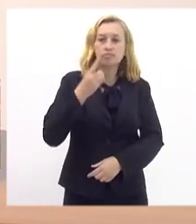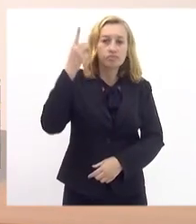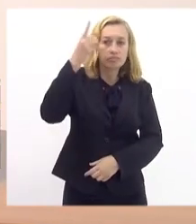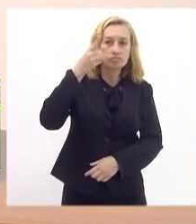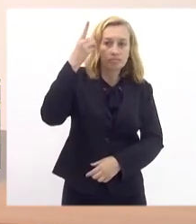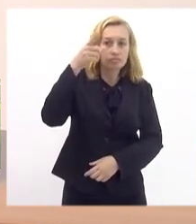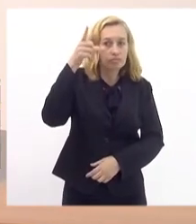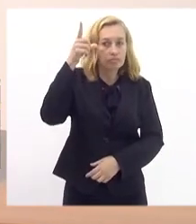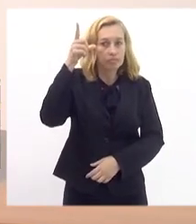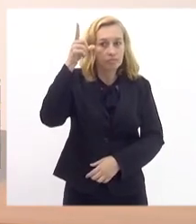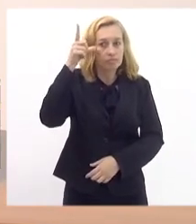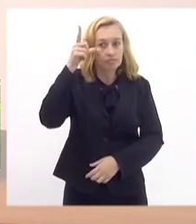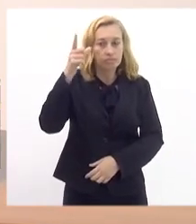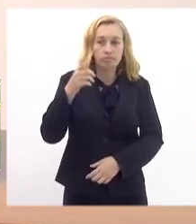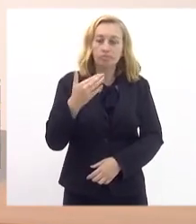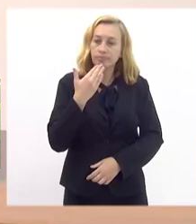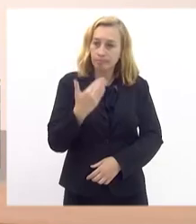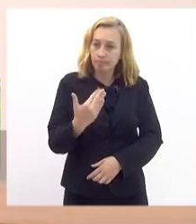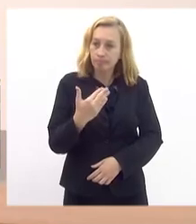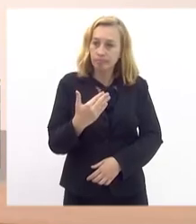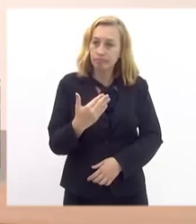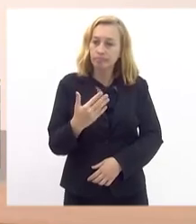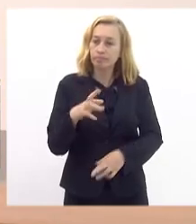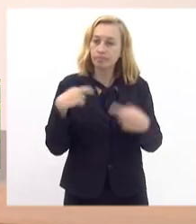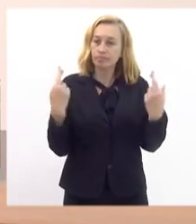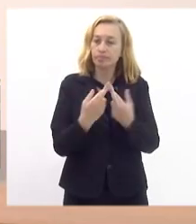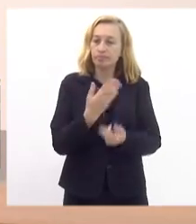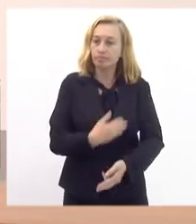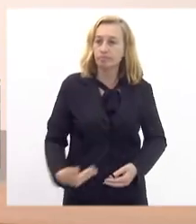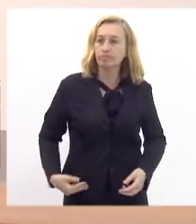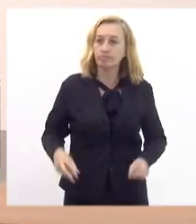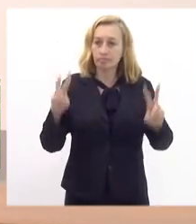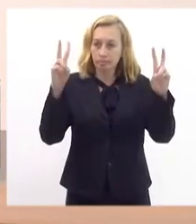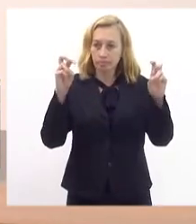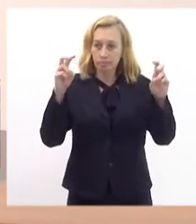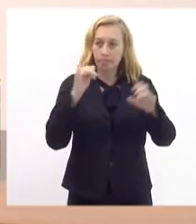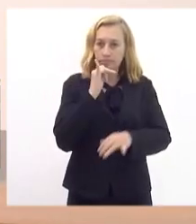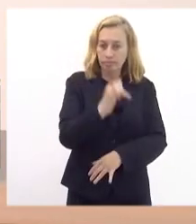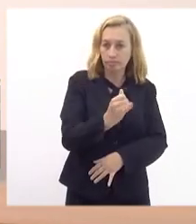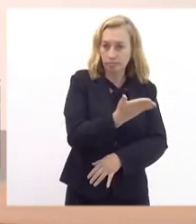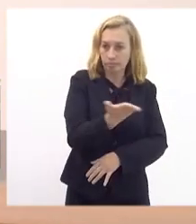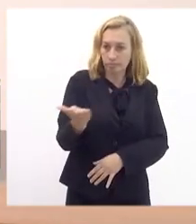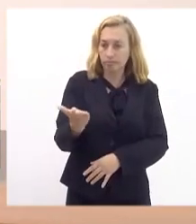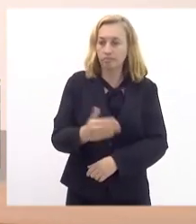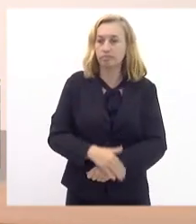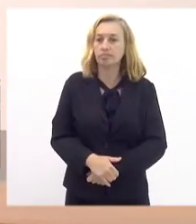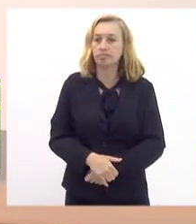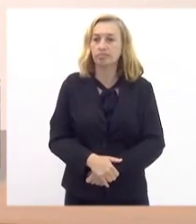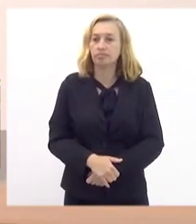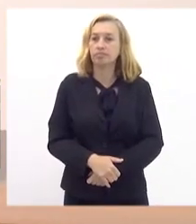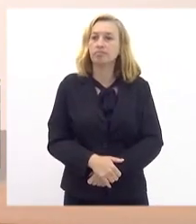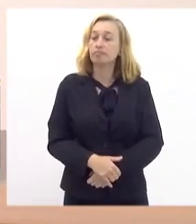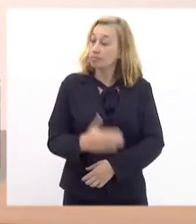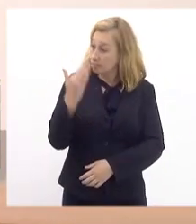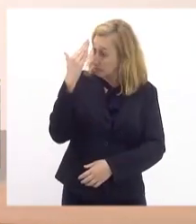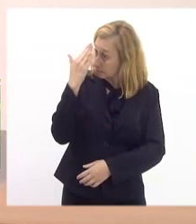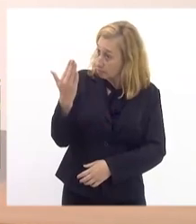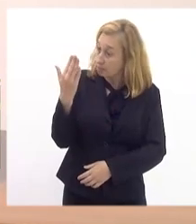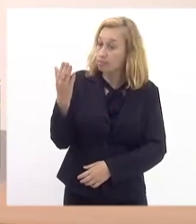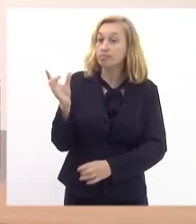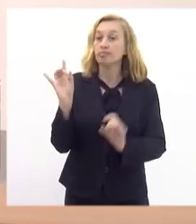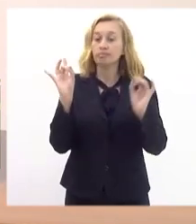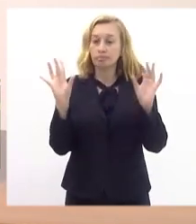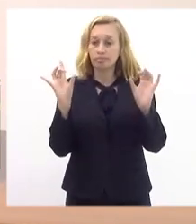deputada Lucinha solicitando uma audiência pública para isso eu aviso a vocês bom então quero agradecer aqui